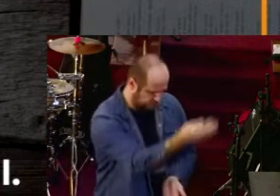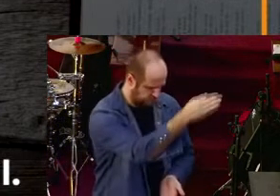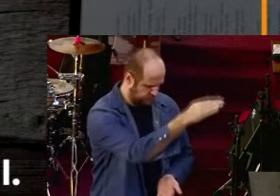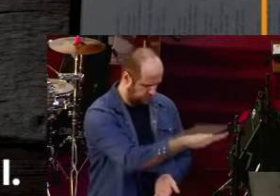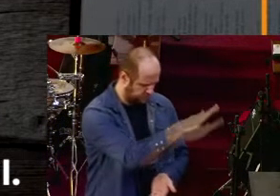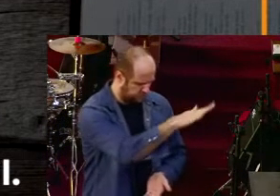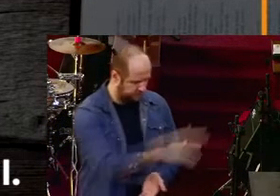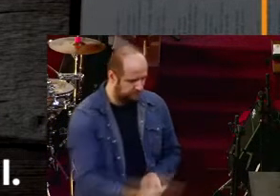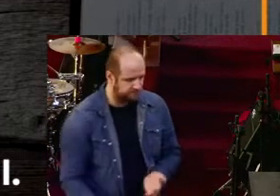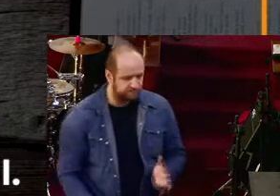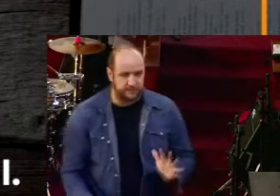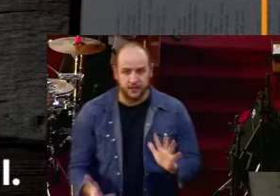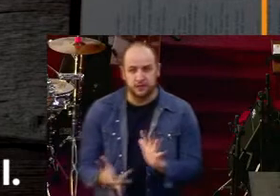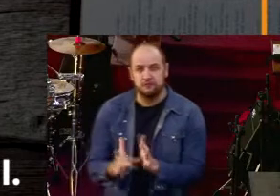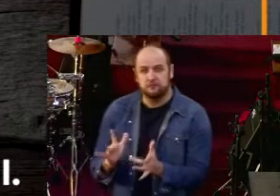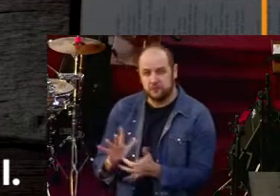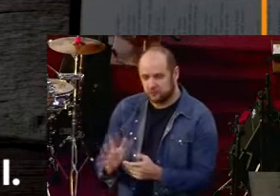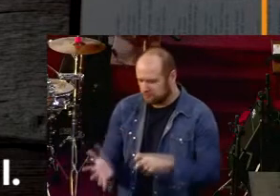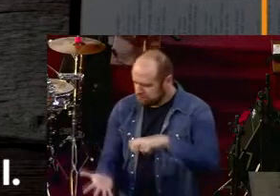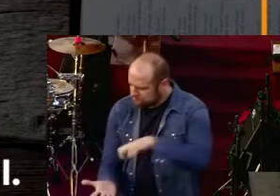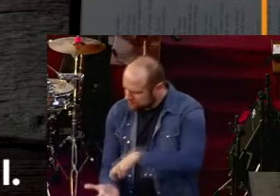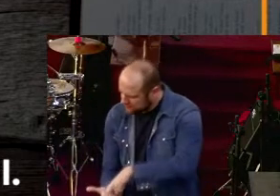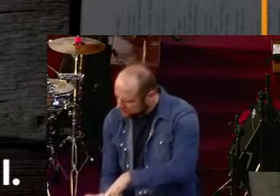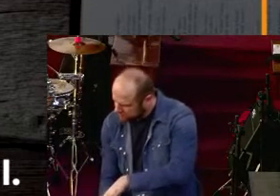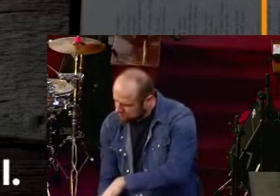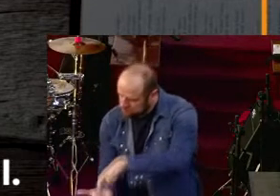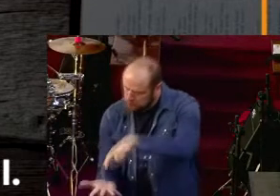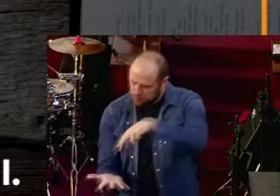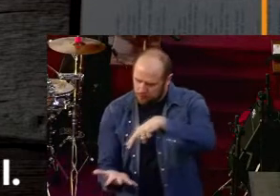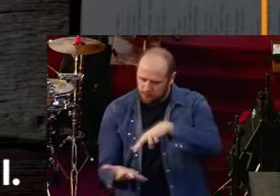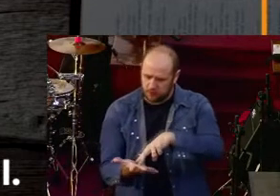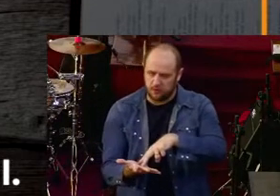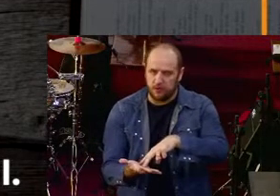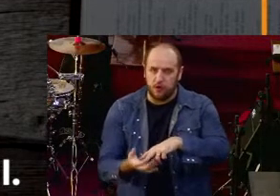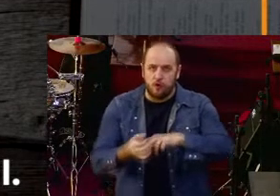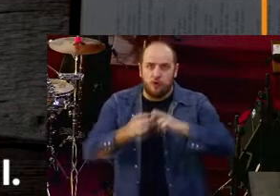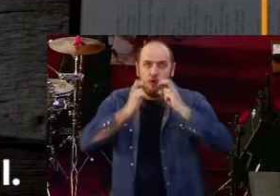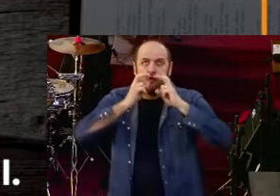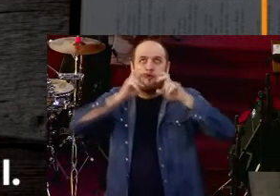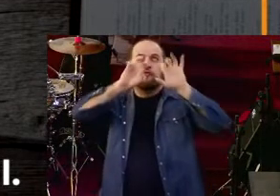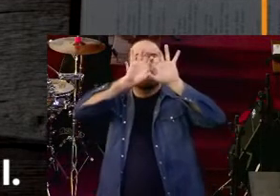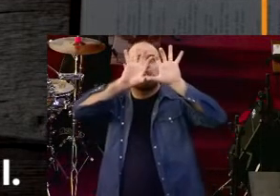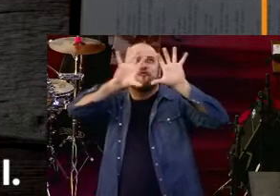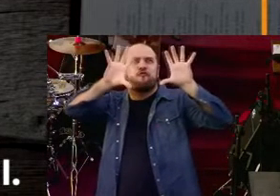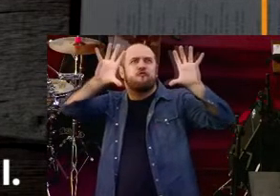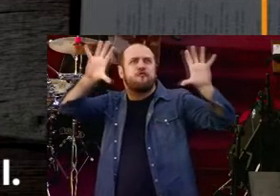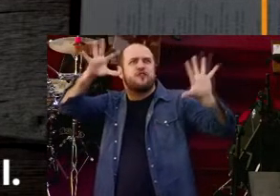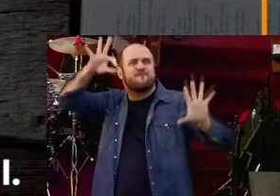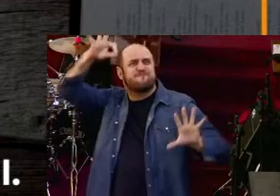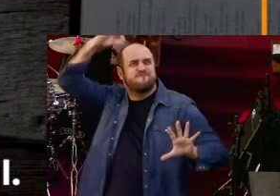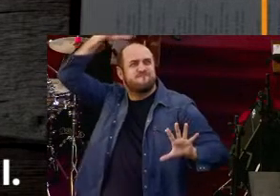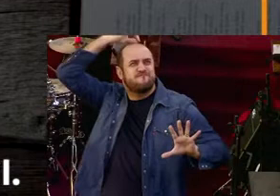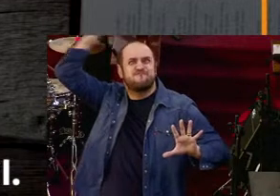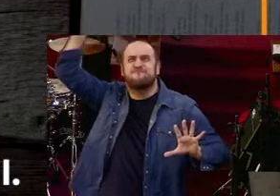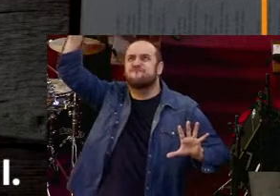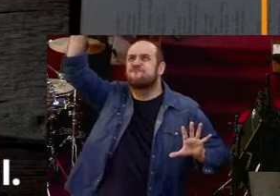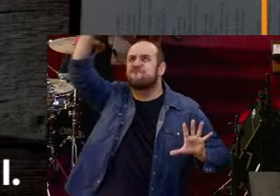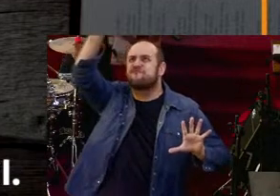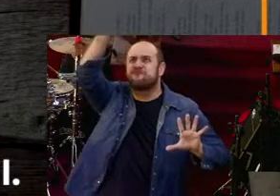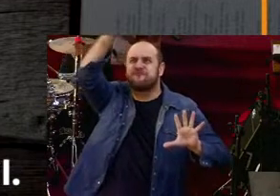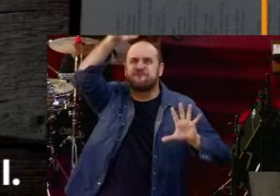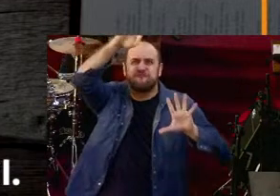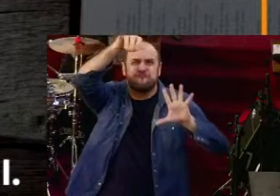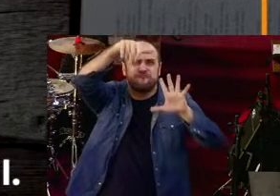e eis que se lhe abriram os céus, e viu o Espírito de Deus descendo como